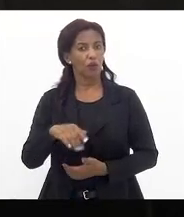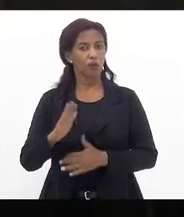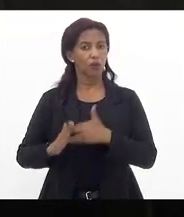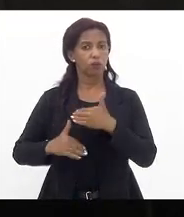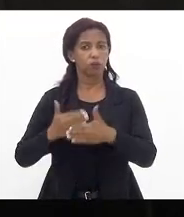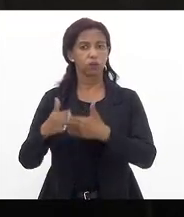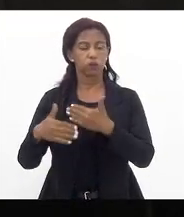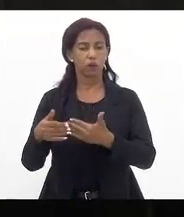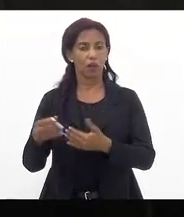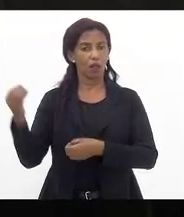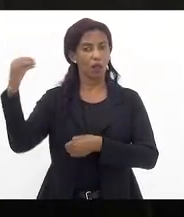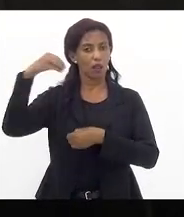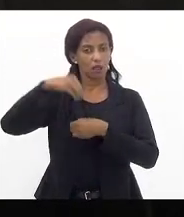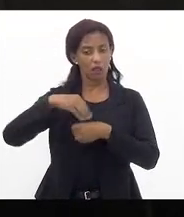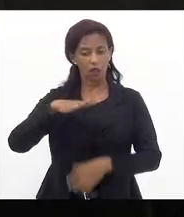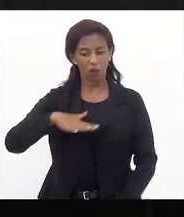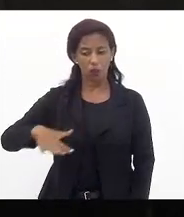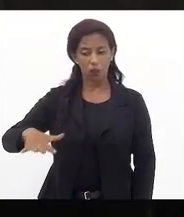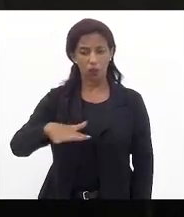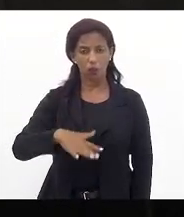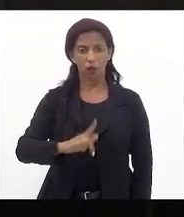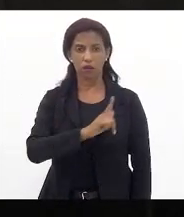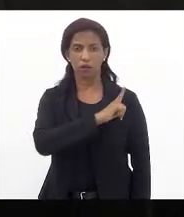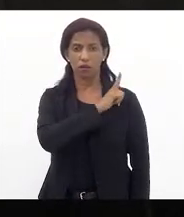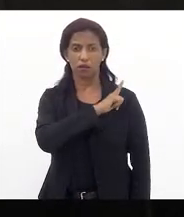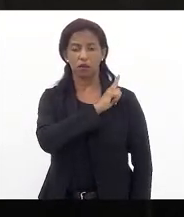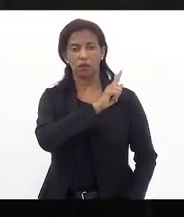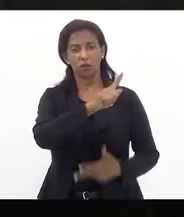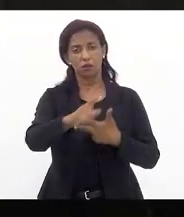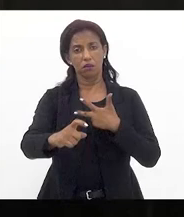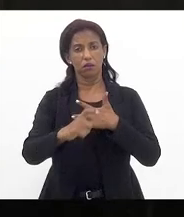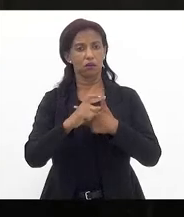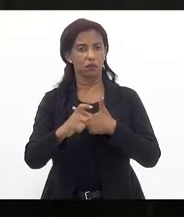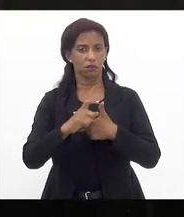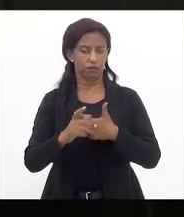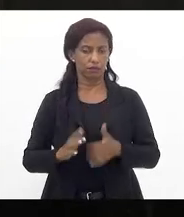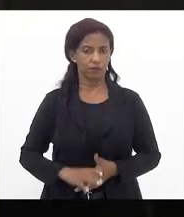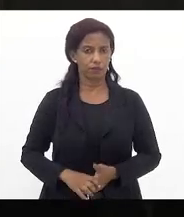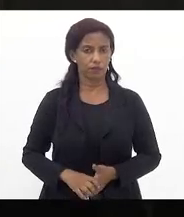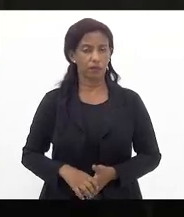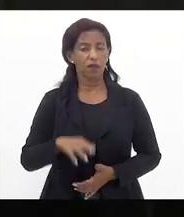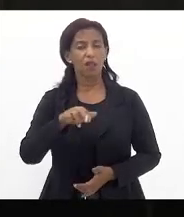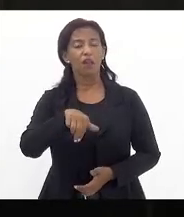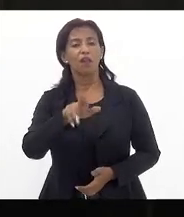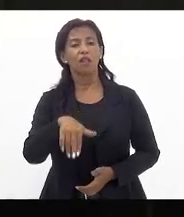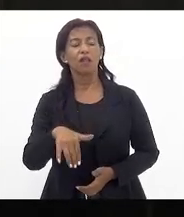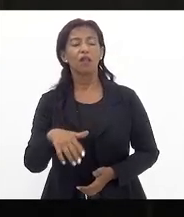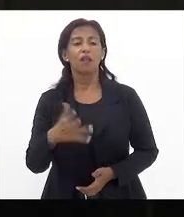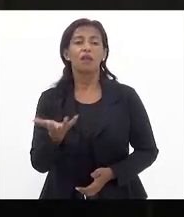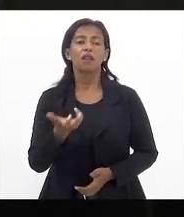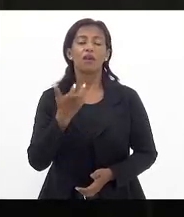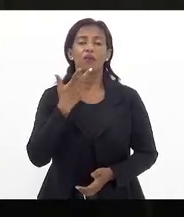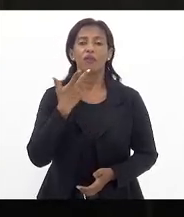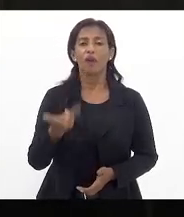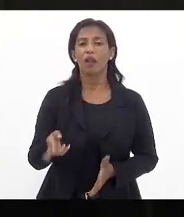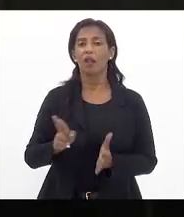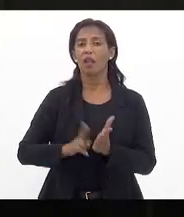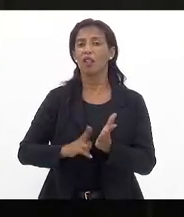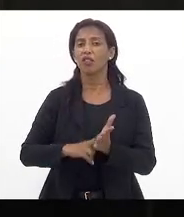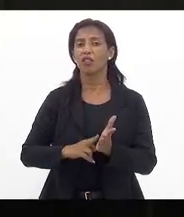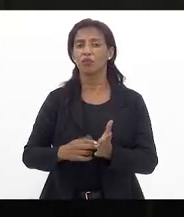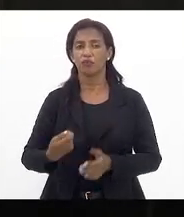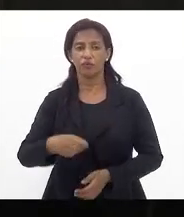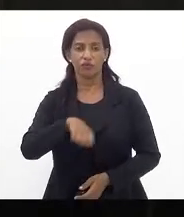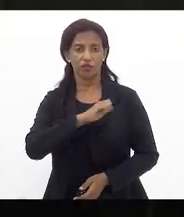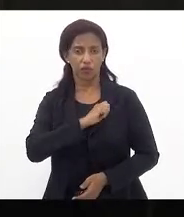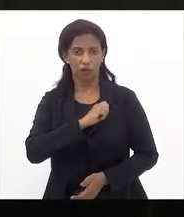no âmbito da gestão do Poder Executivo. E quem pretende dizer que o regime de